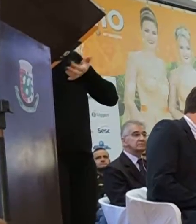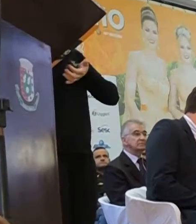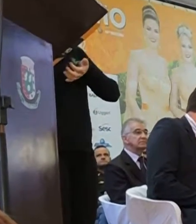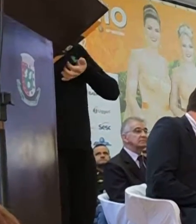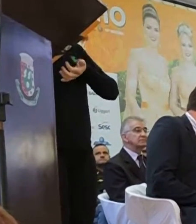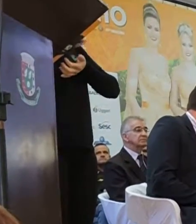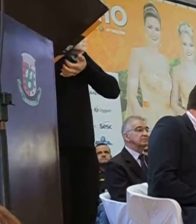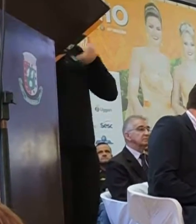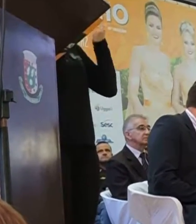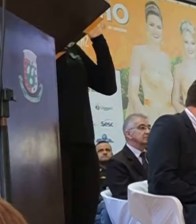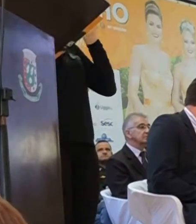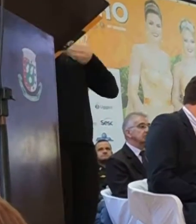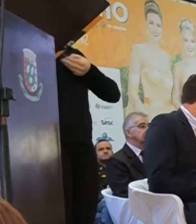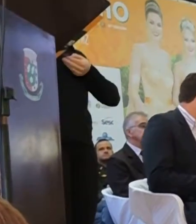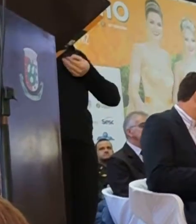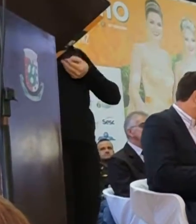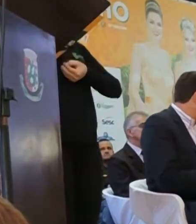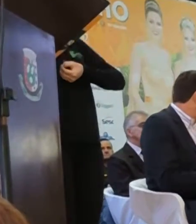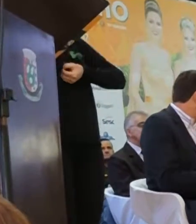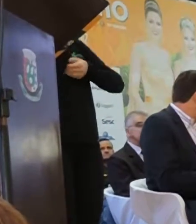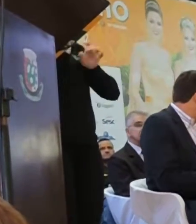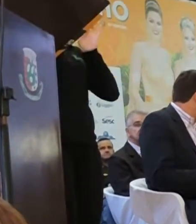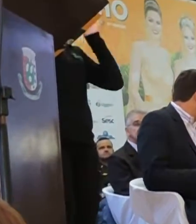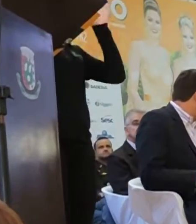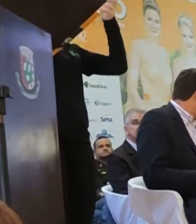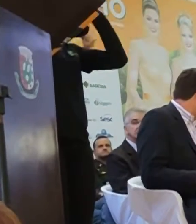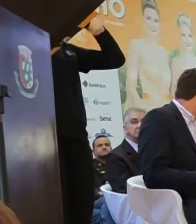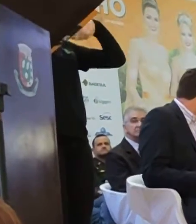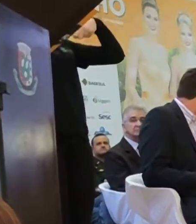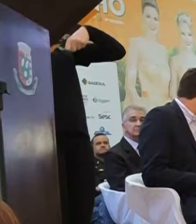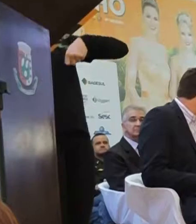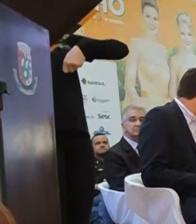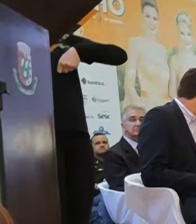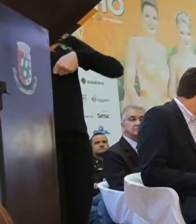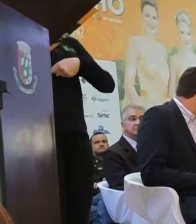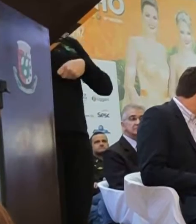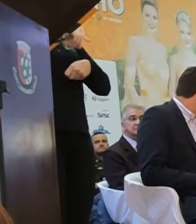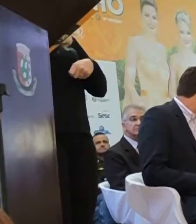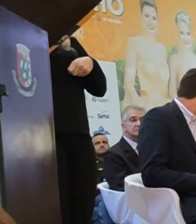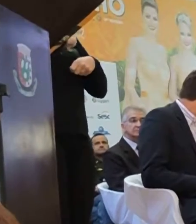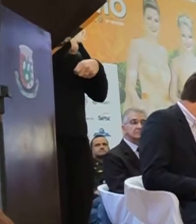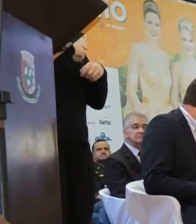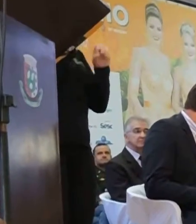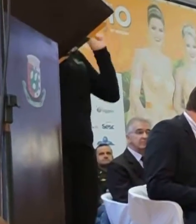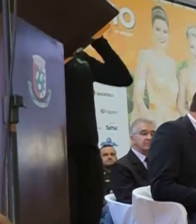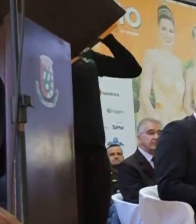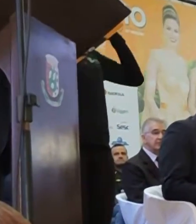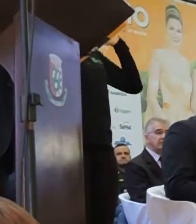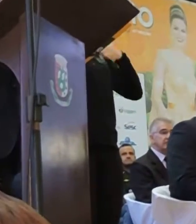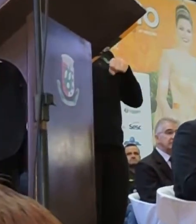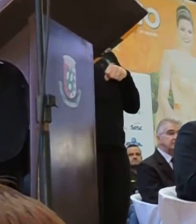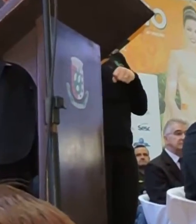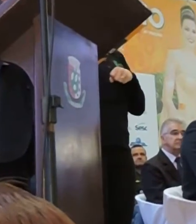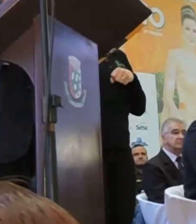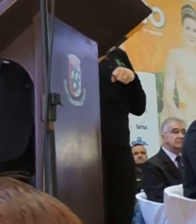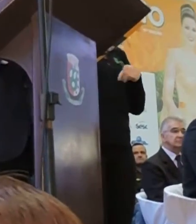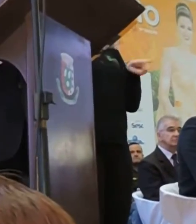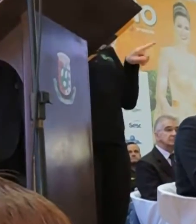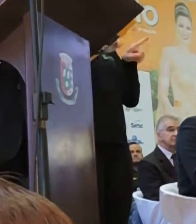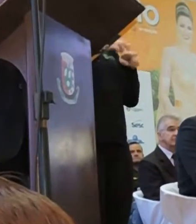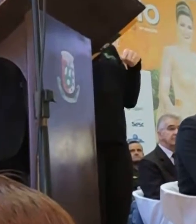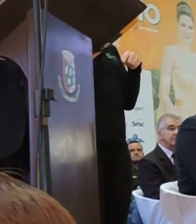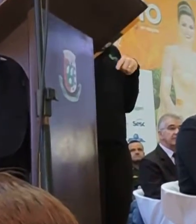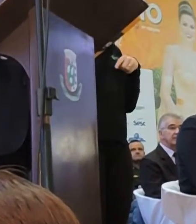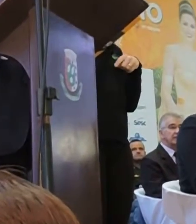teve muita dificuldade para importar no ano passado milho do Paraguai. Isso é